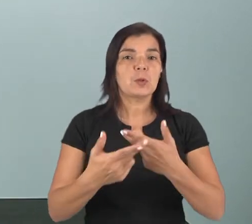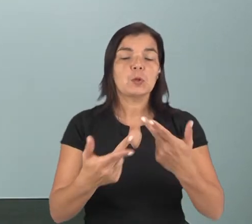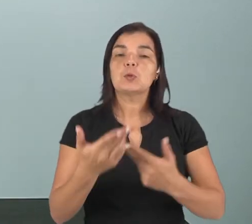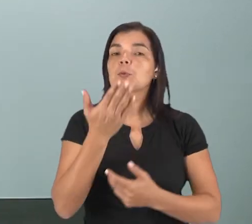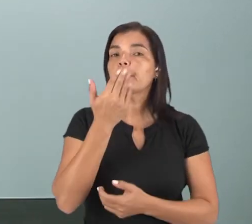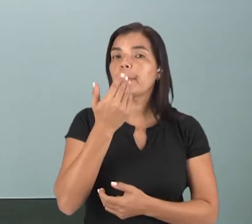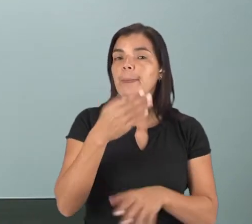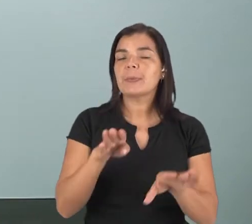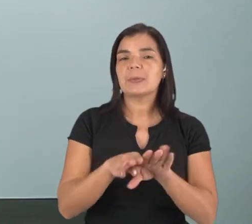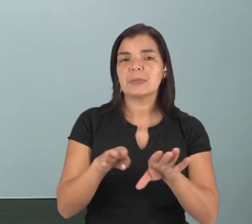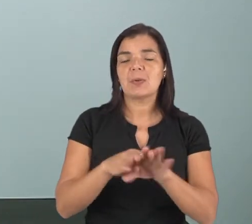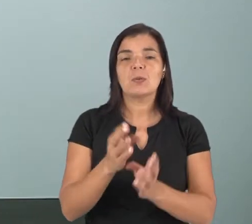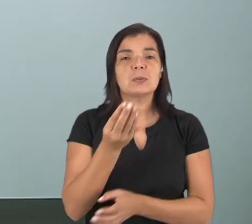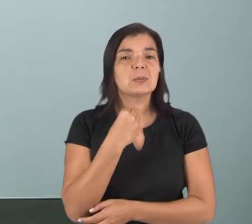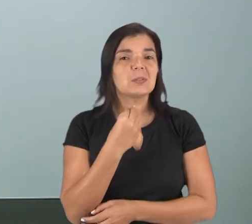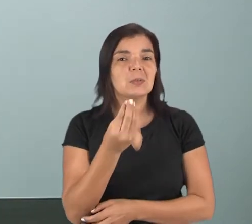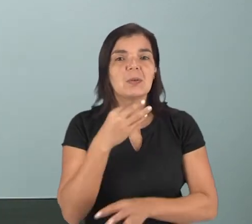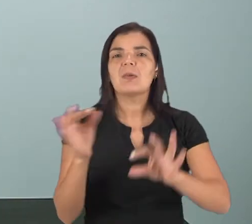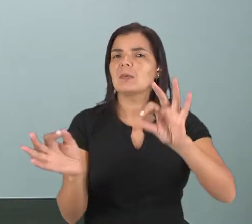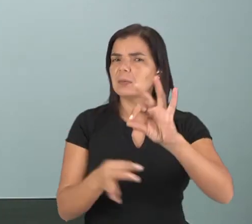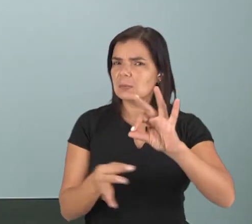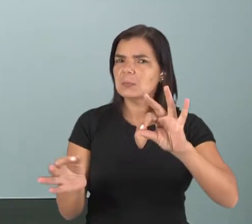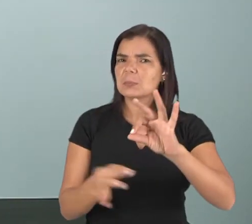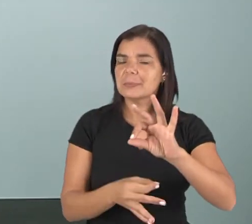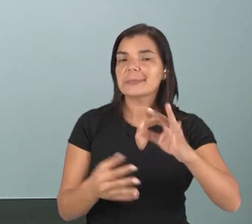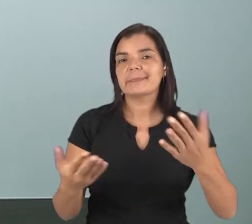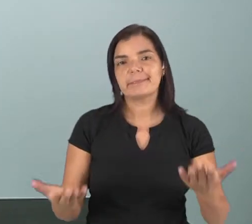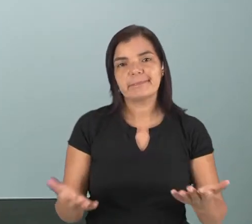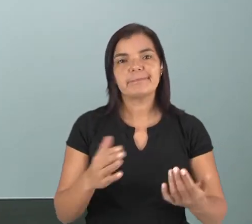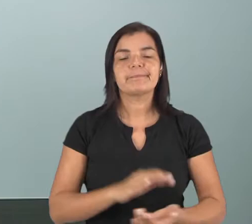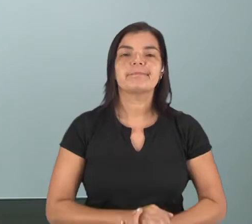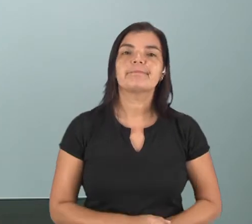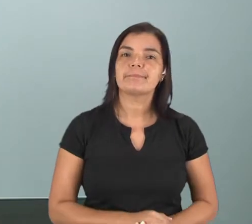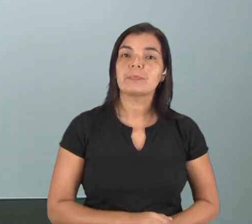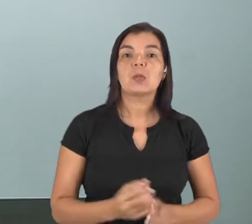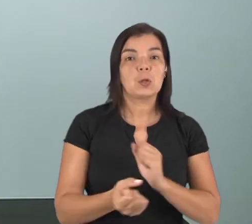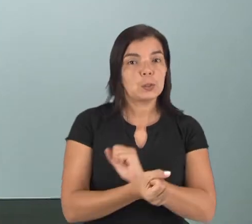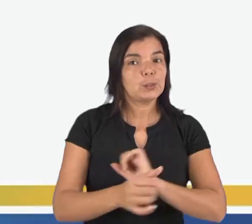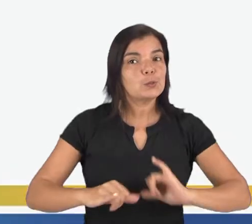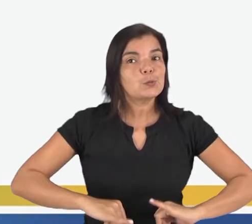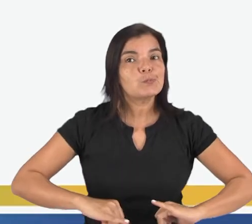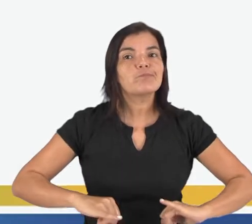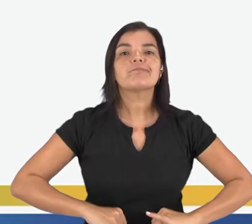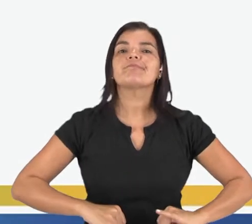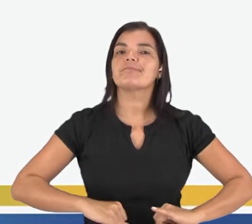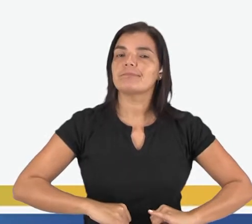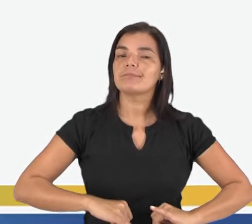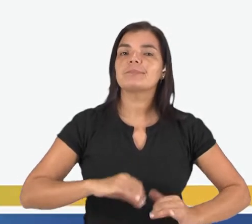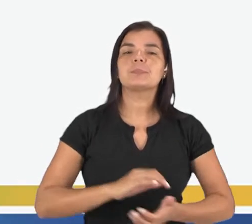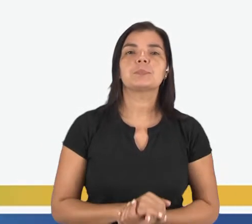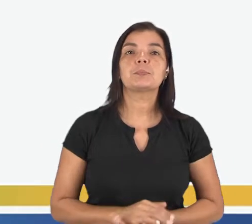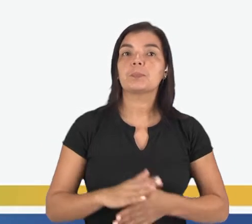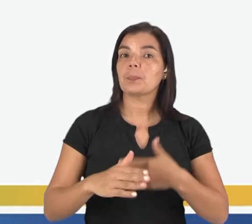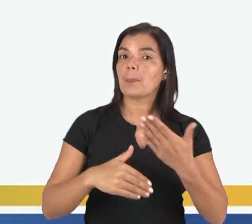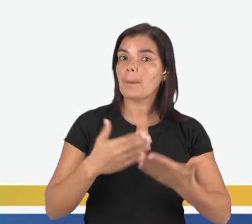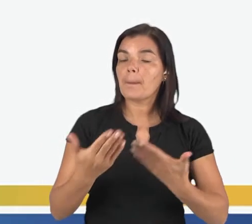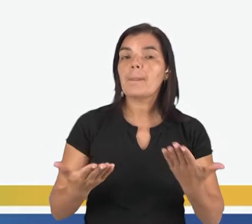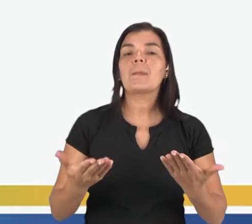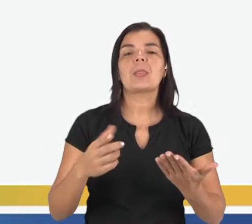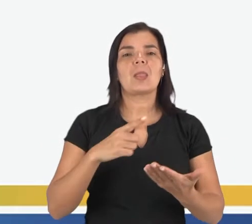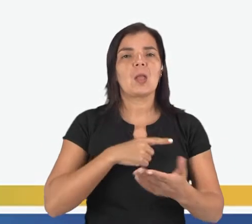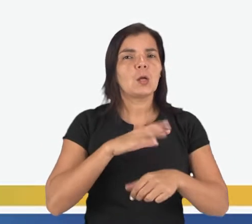comida, ficava enfraquecido e ainda apanhava. Então, eles sofriam muito. Com isso, muitos